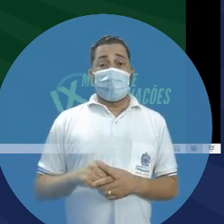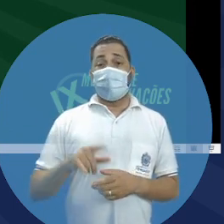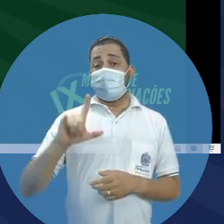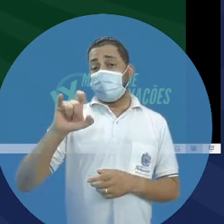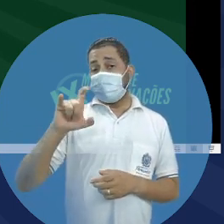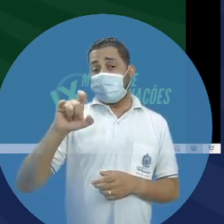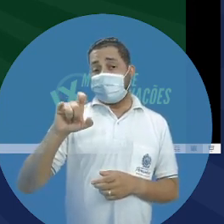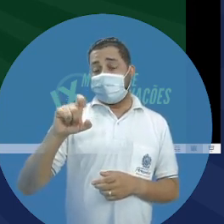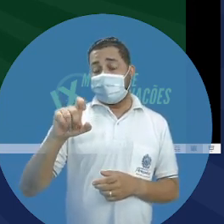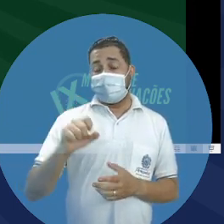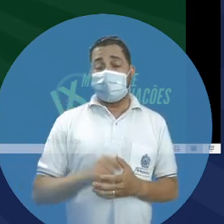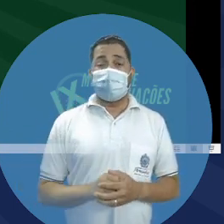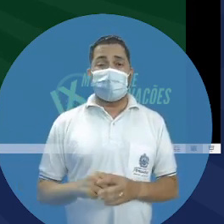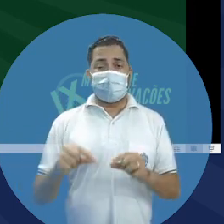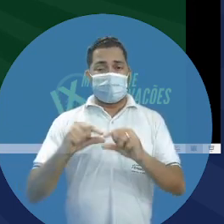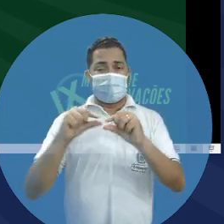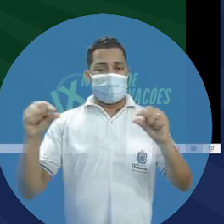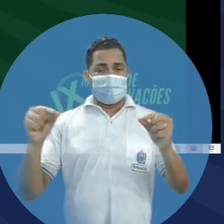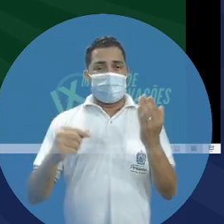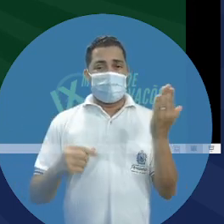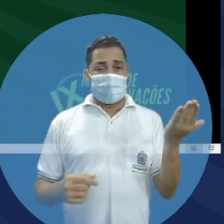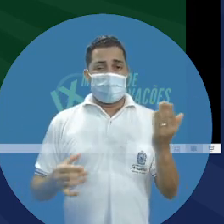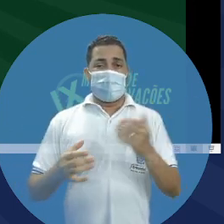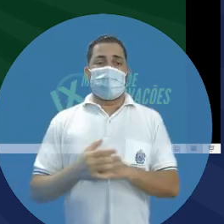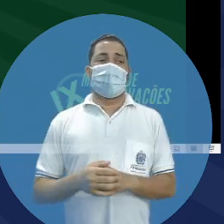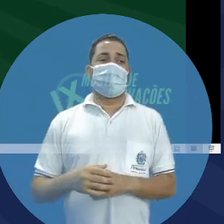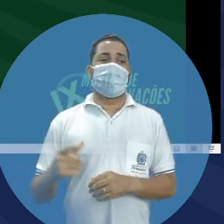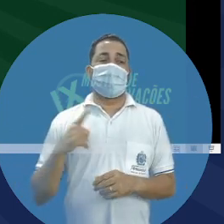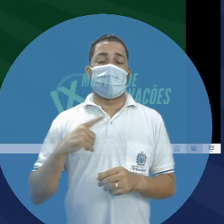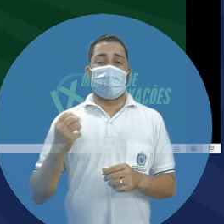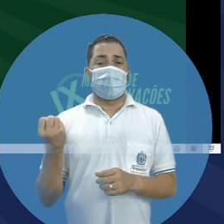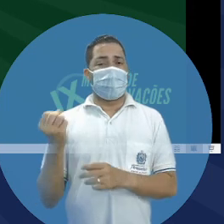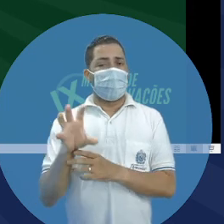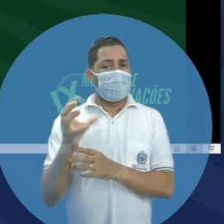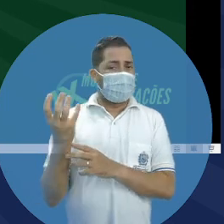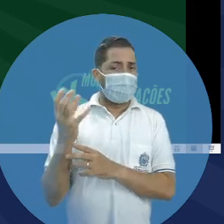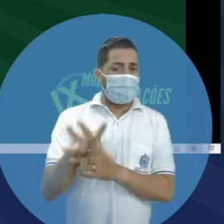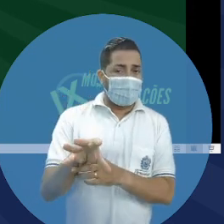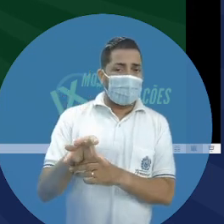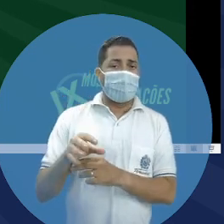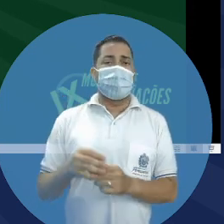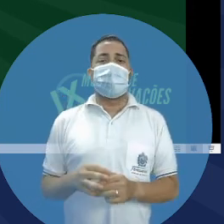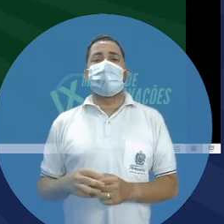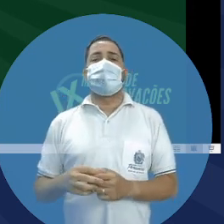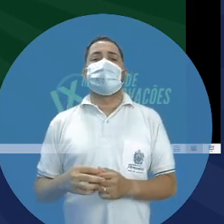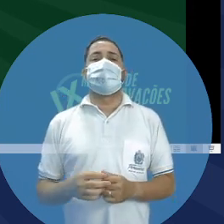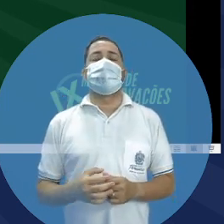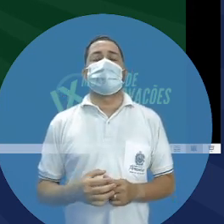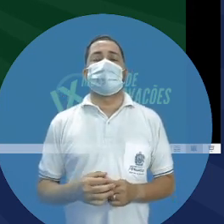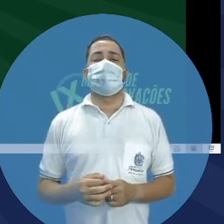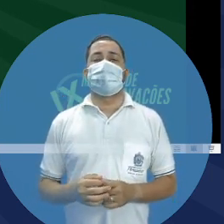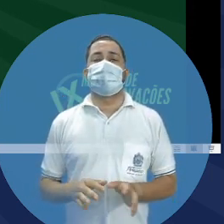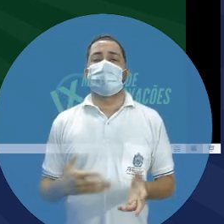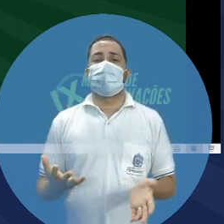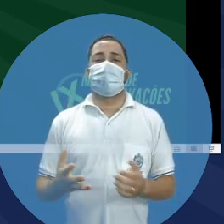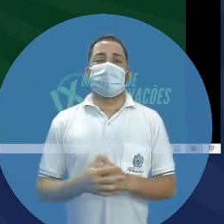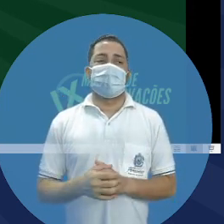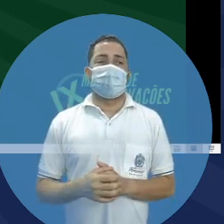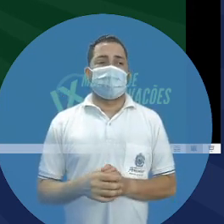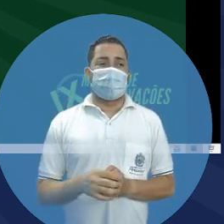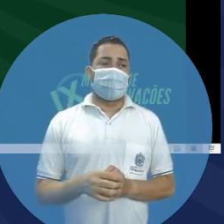@nmartadangremon. Essas são as nossas postagens, né? Todas as postagens elas são feitas embasadas